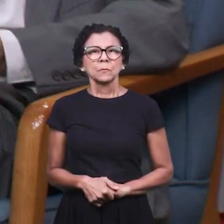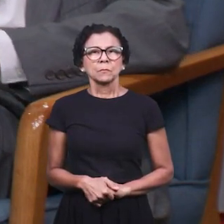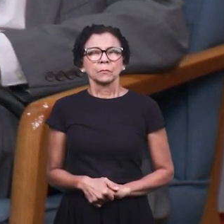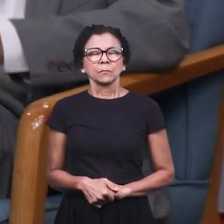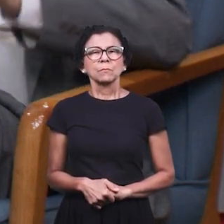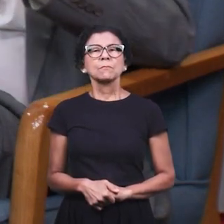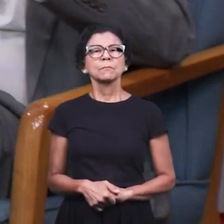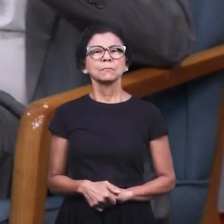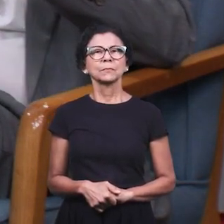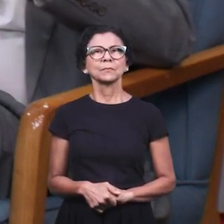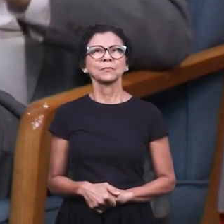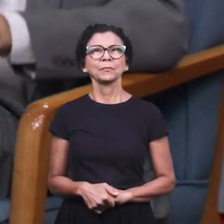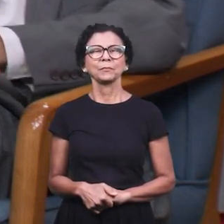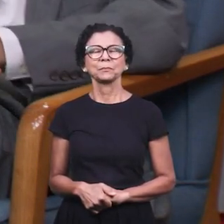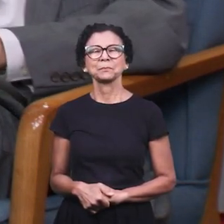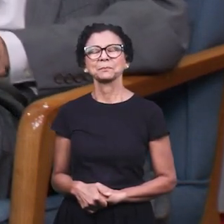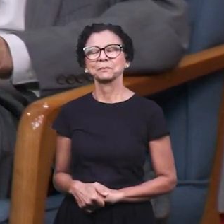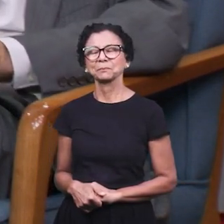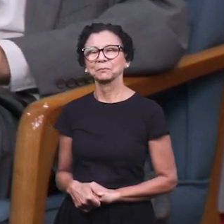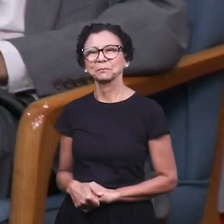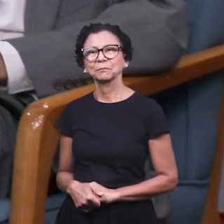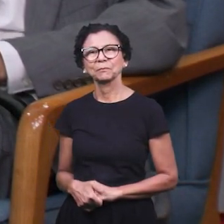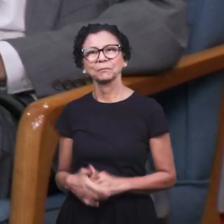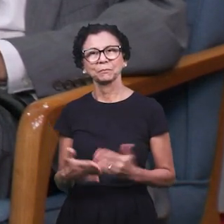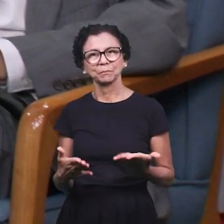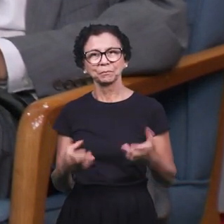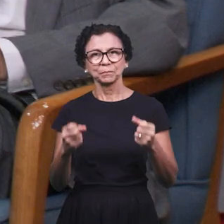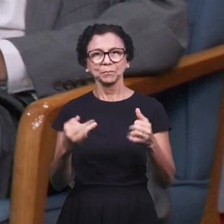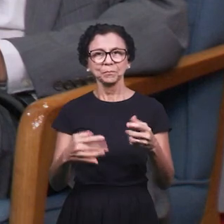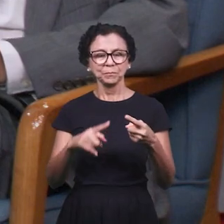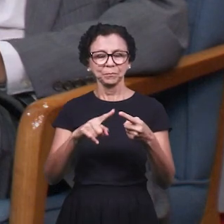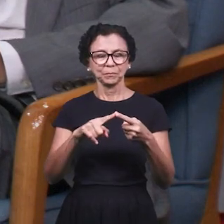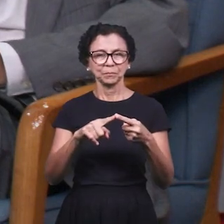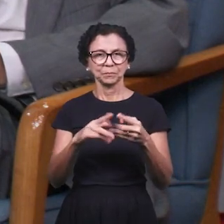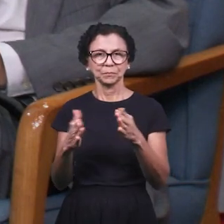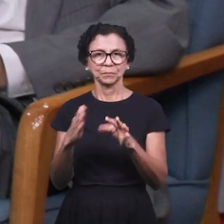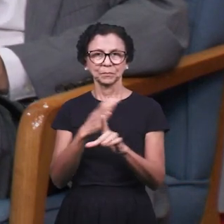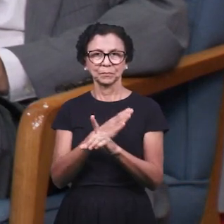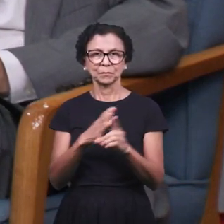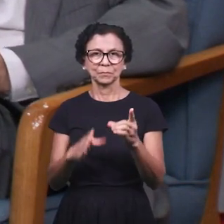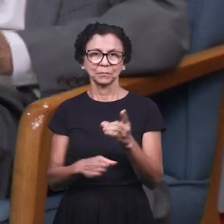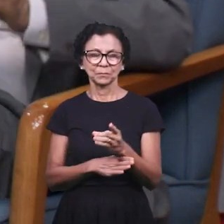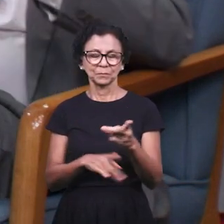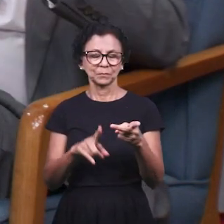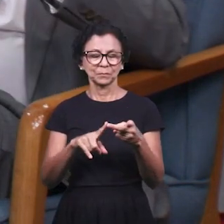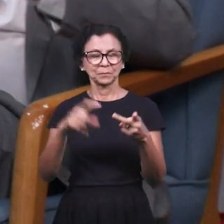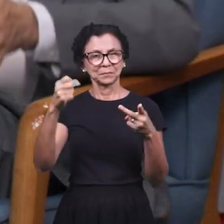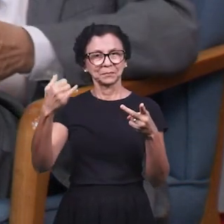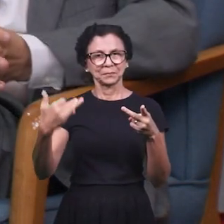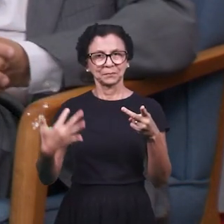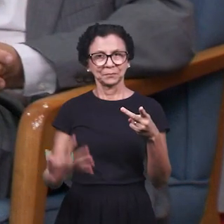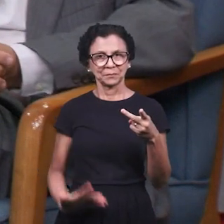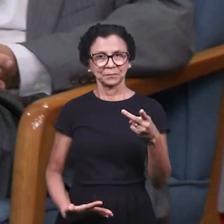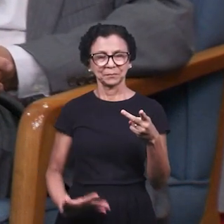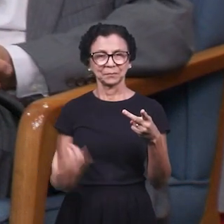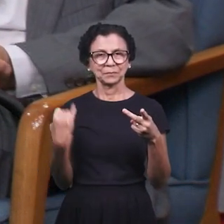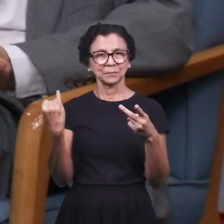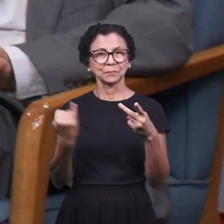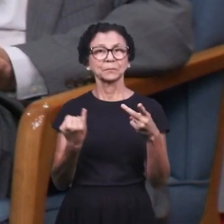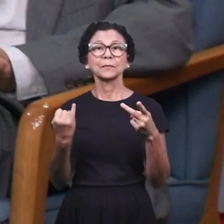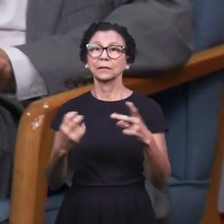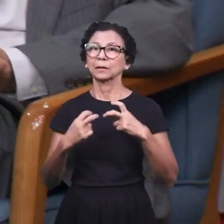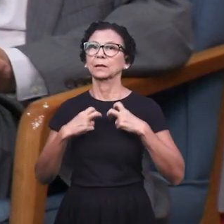Então, meus irmãos, esse segundo ponto, né? Eu falei sobre o culto, eu falei sobre